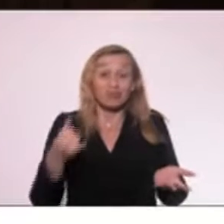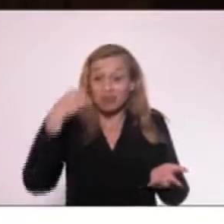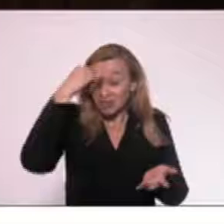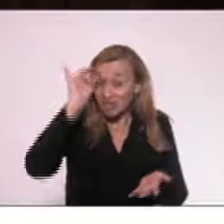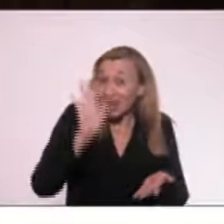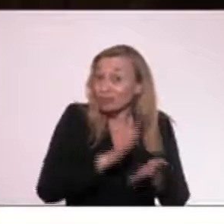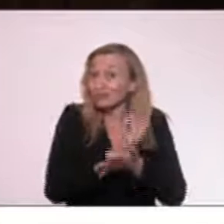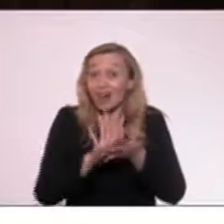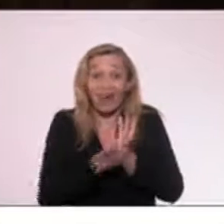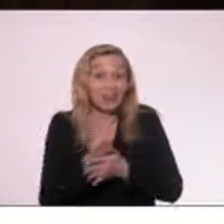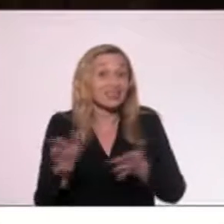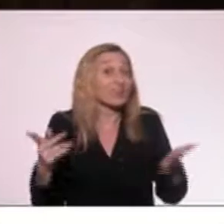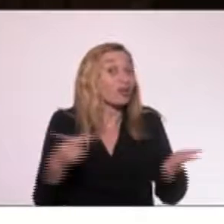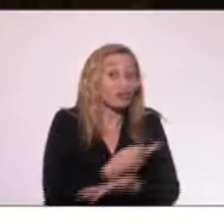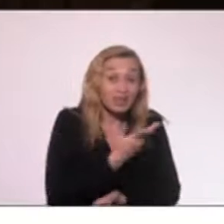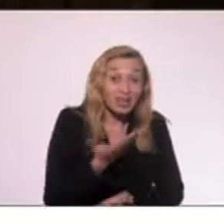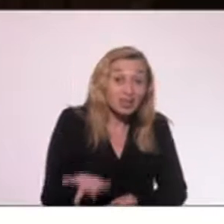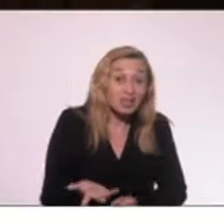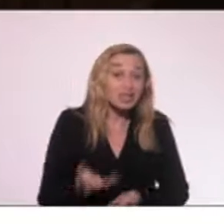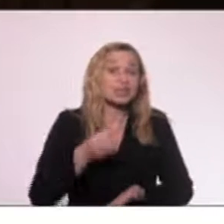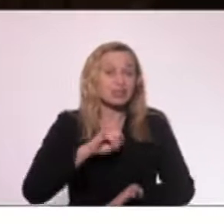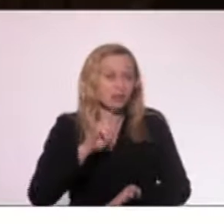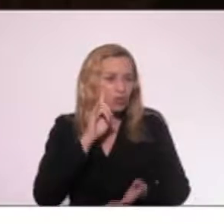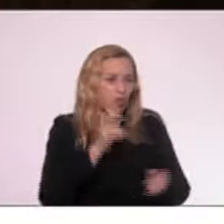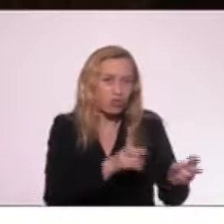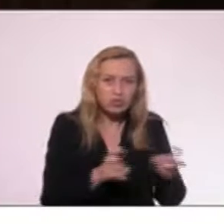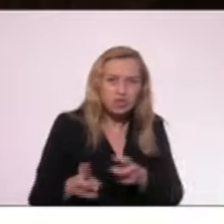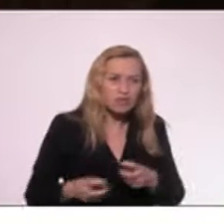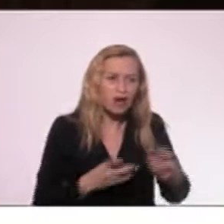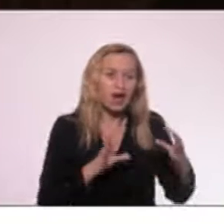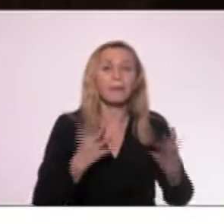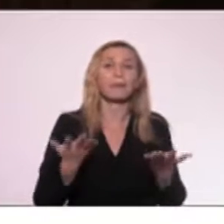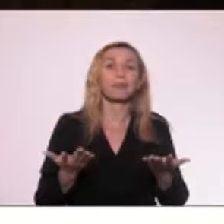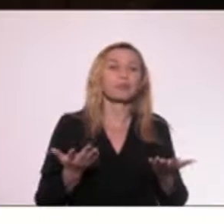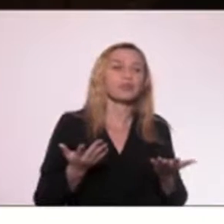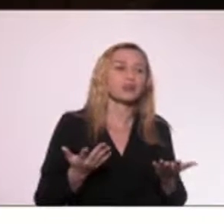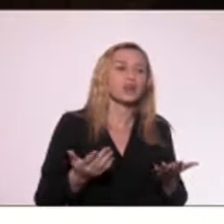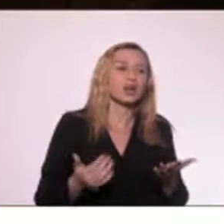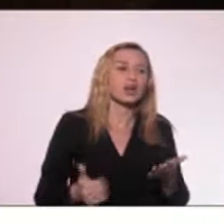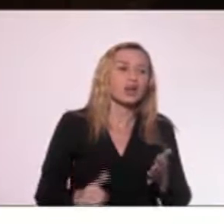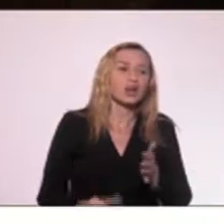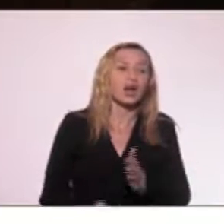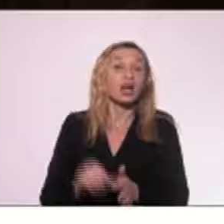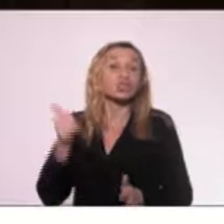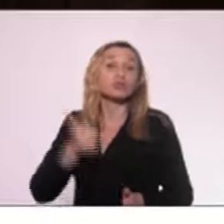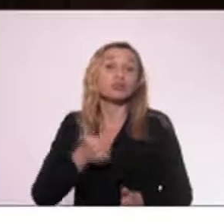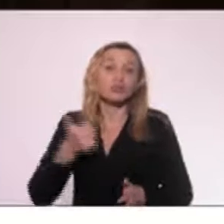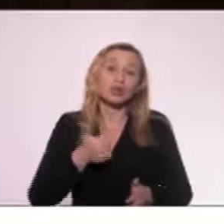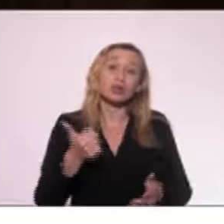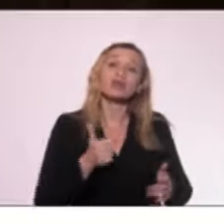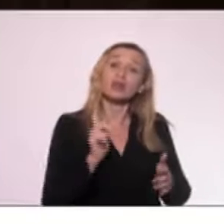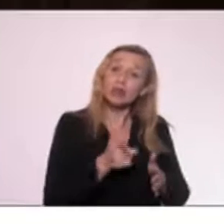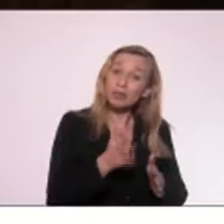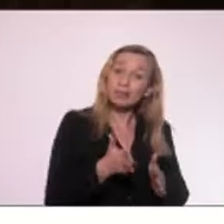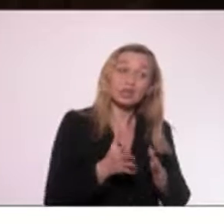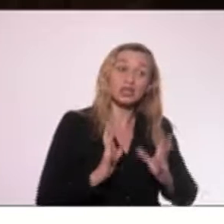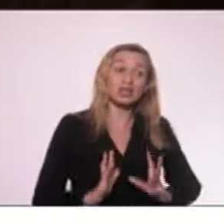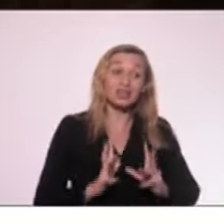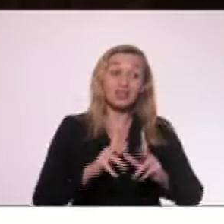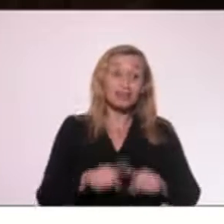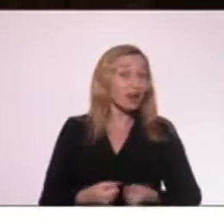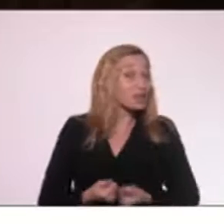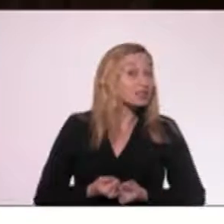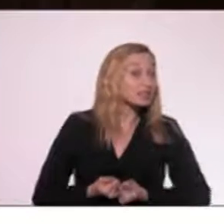se você vai no orçamento, essas dotações são as primeiras a serem cortadas. Então,